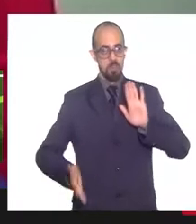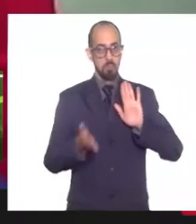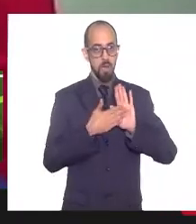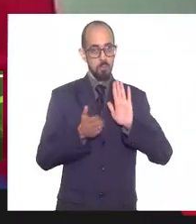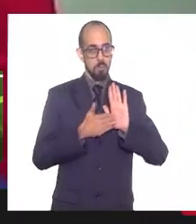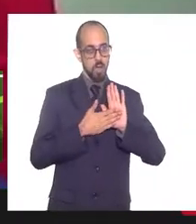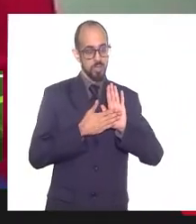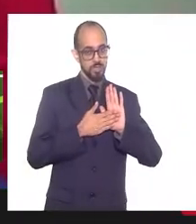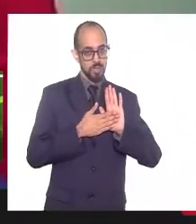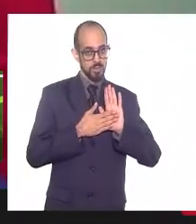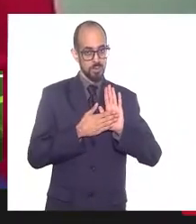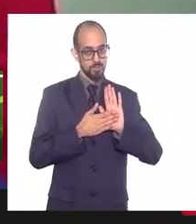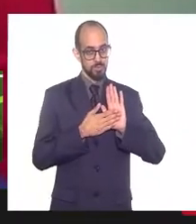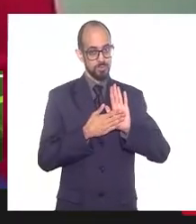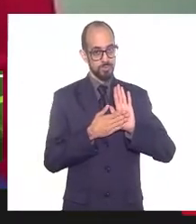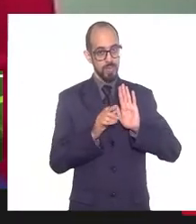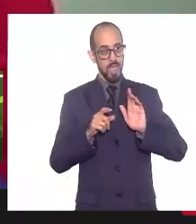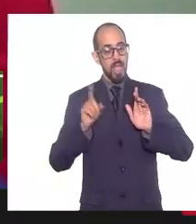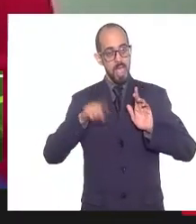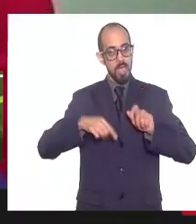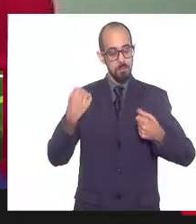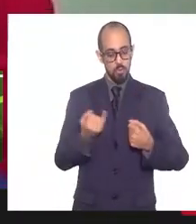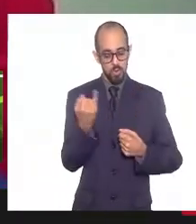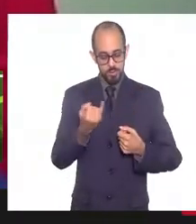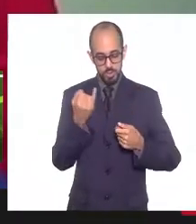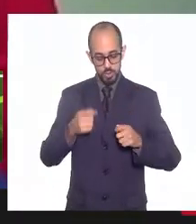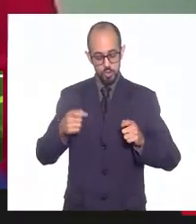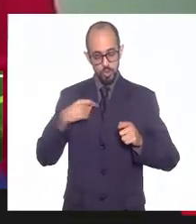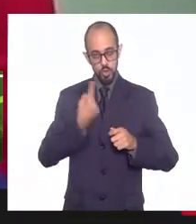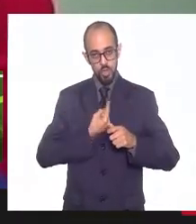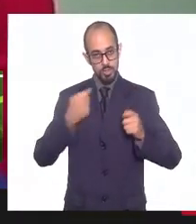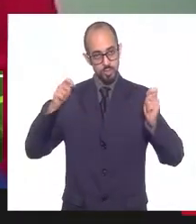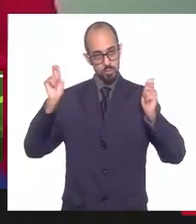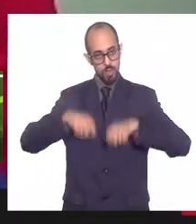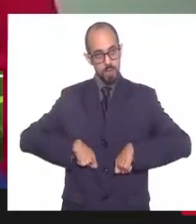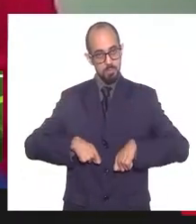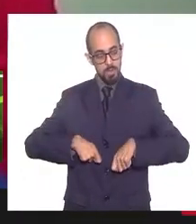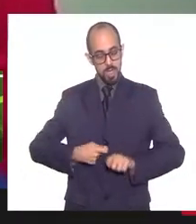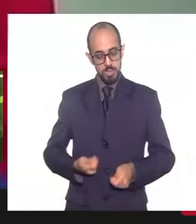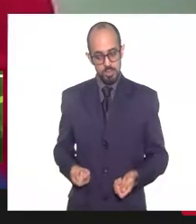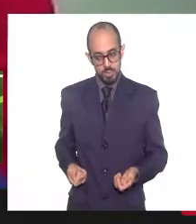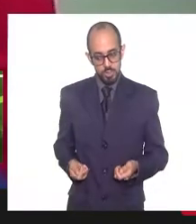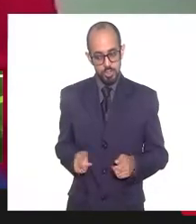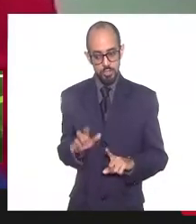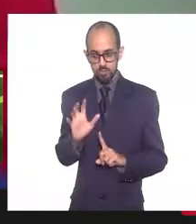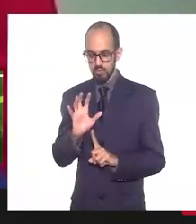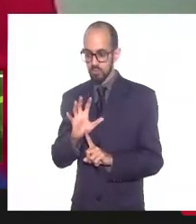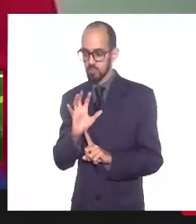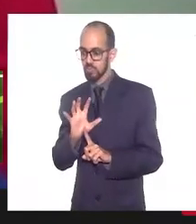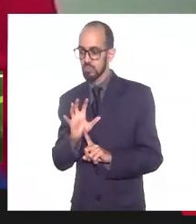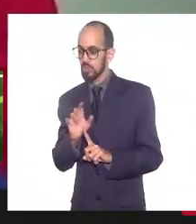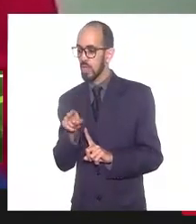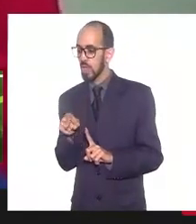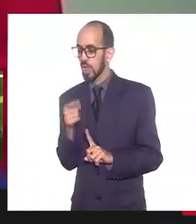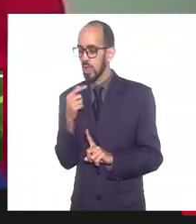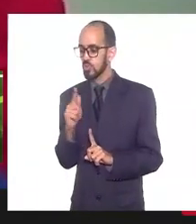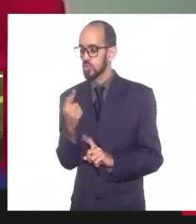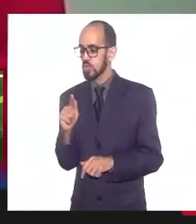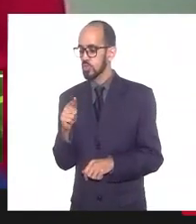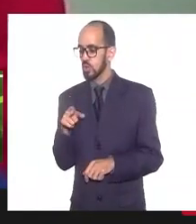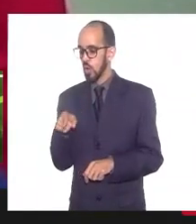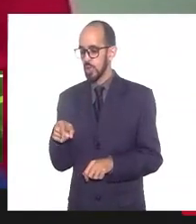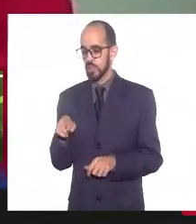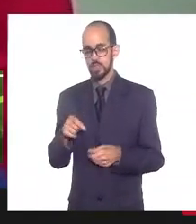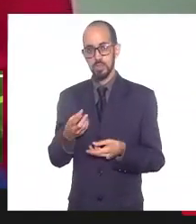fundamental que nós sejamos capazes de mobilizar e sensibilizar os operadores, né,